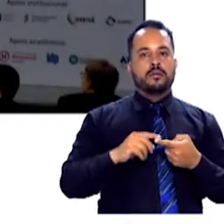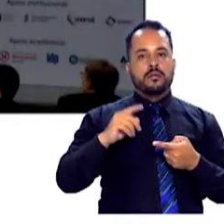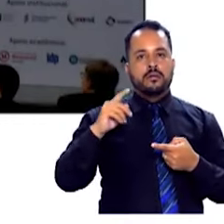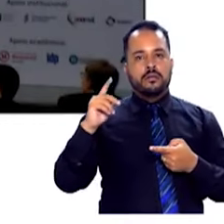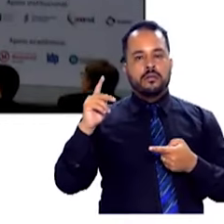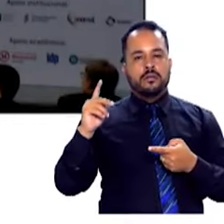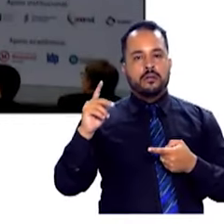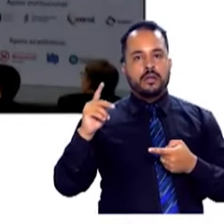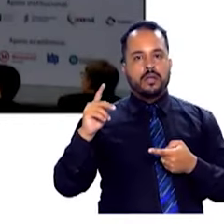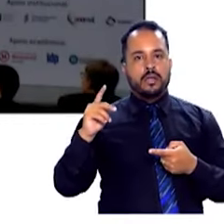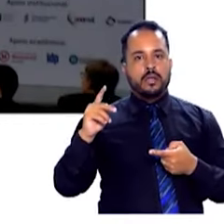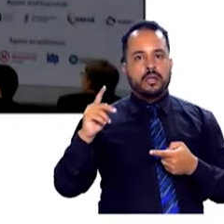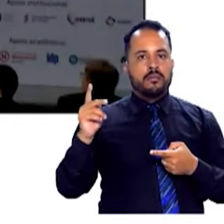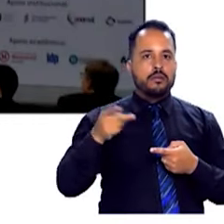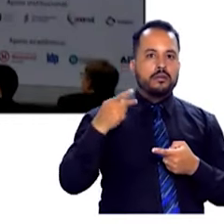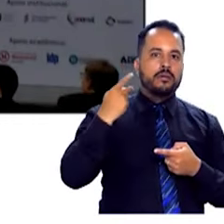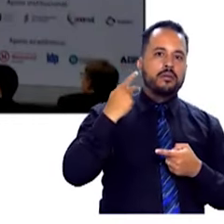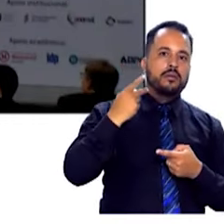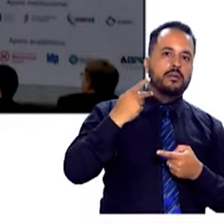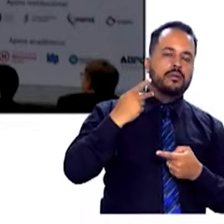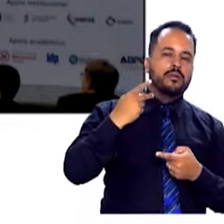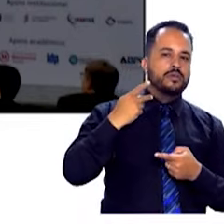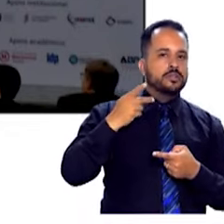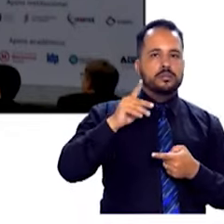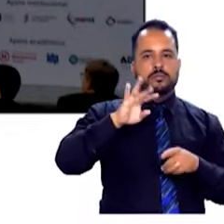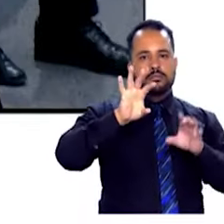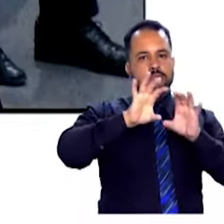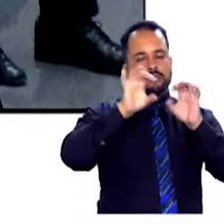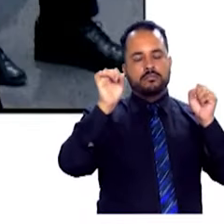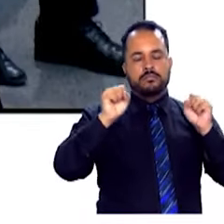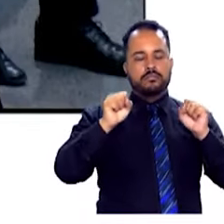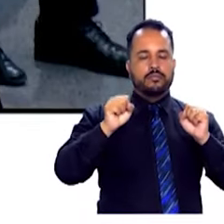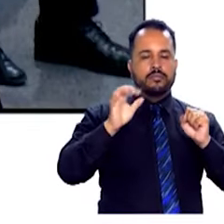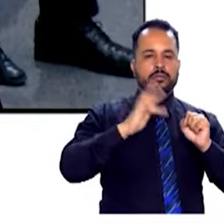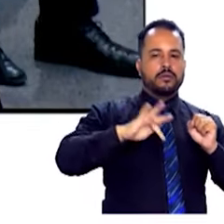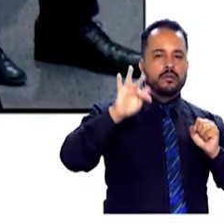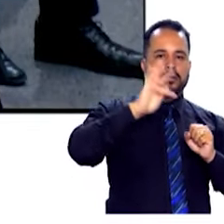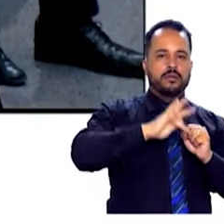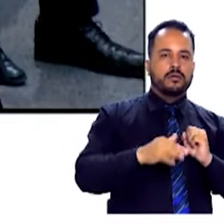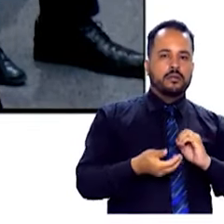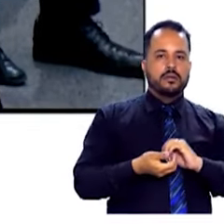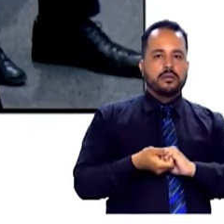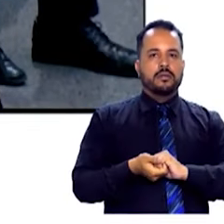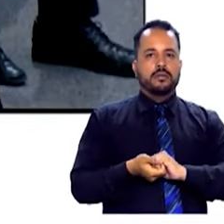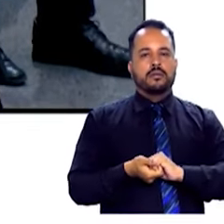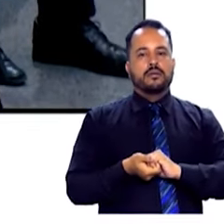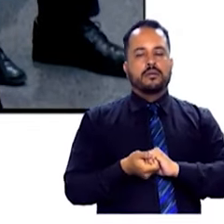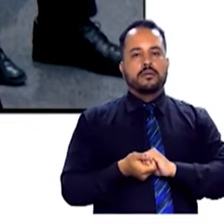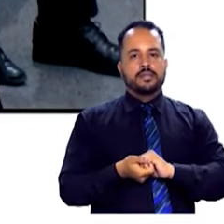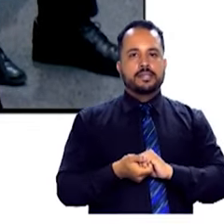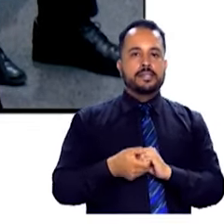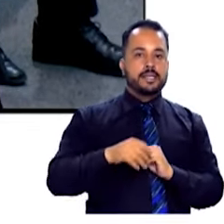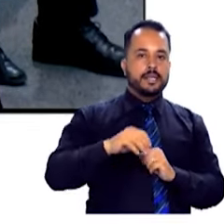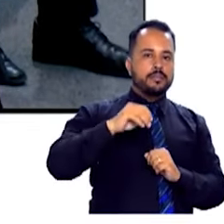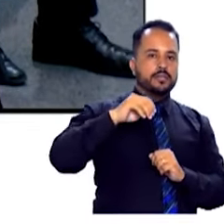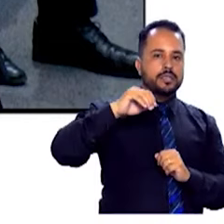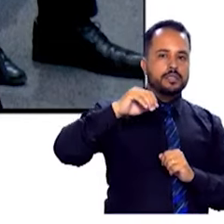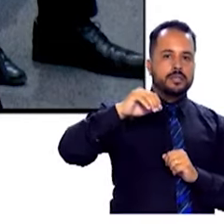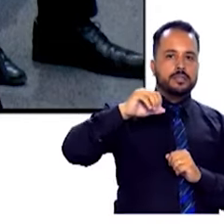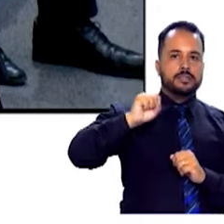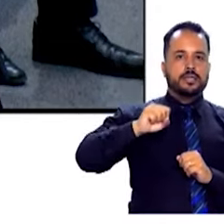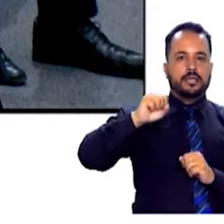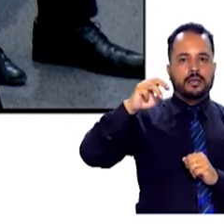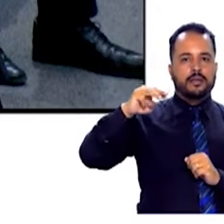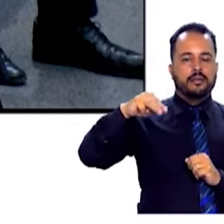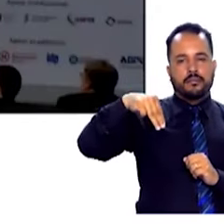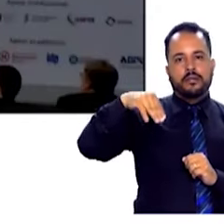pelo Senado Federal Muito obrigado pela presença Ministro Mauro câo também aqui o Dr Fabiano tesolin secretário executivo da infan então